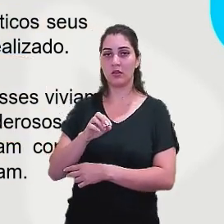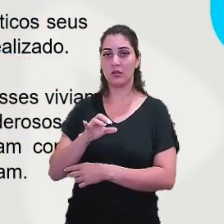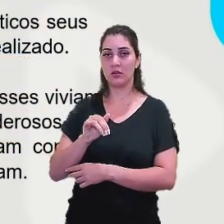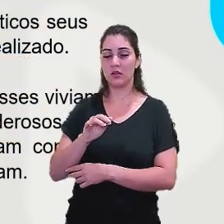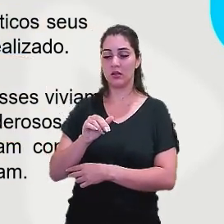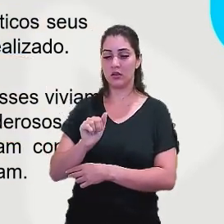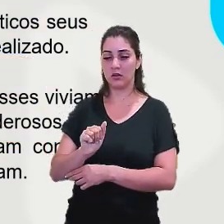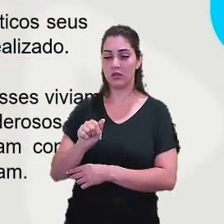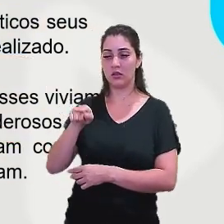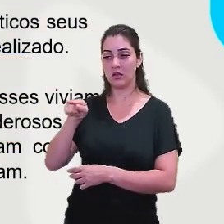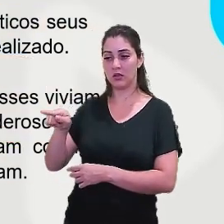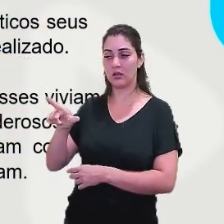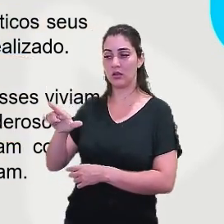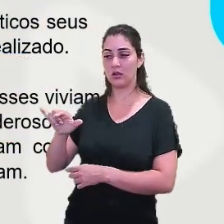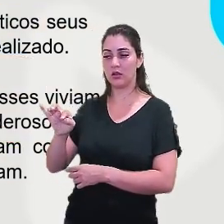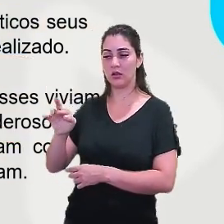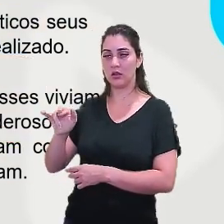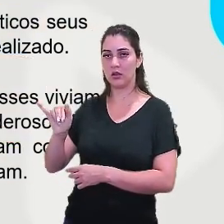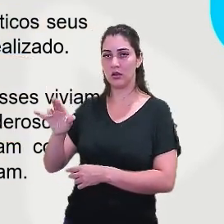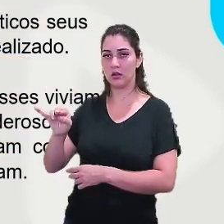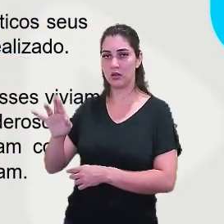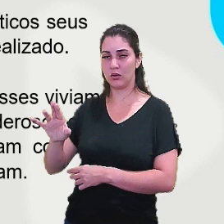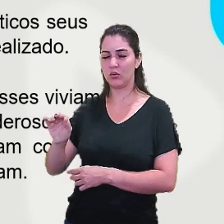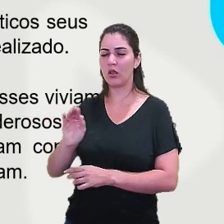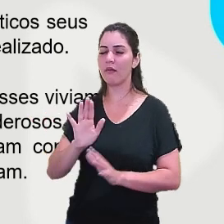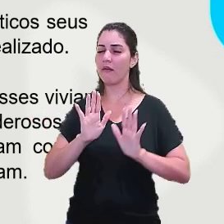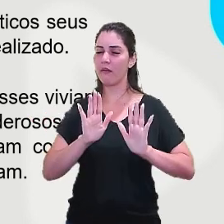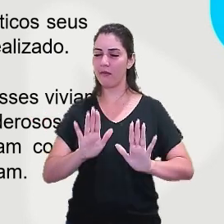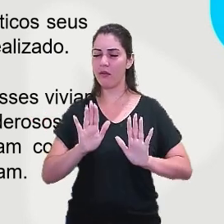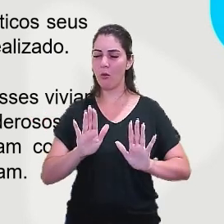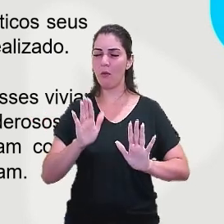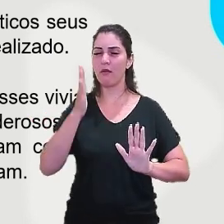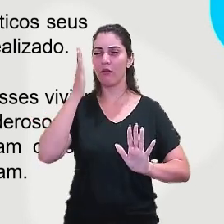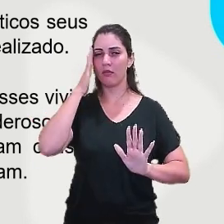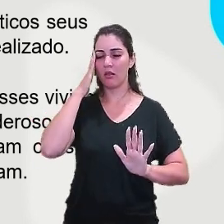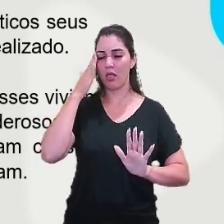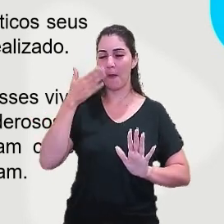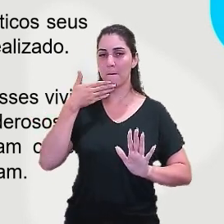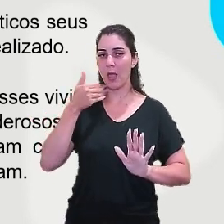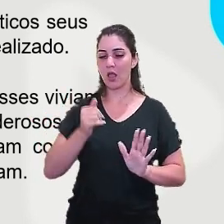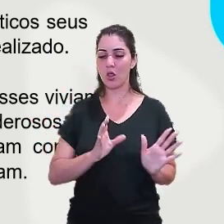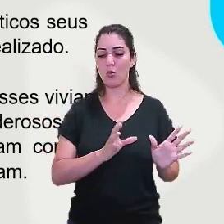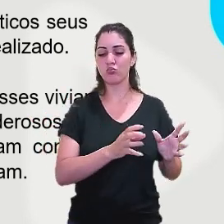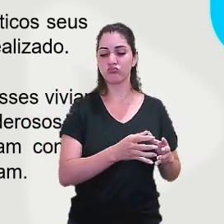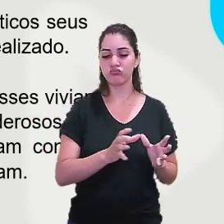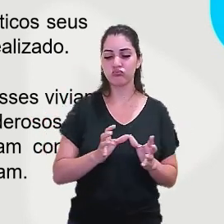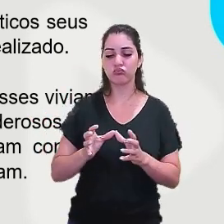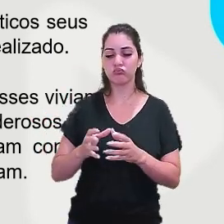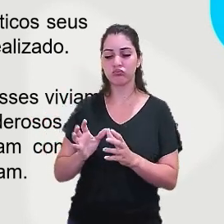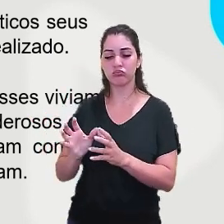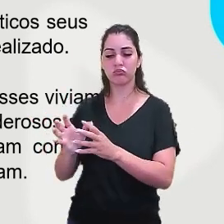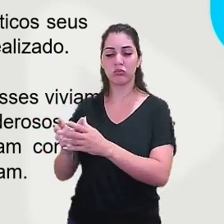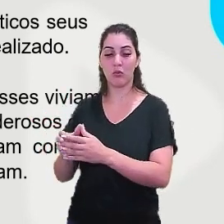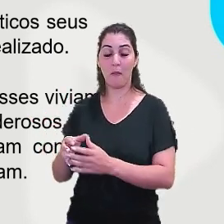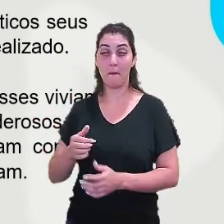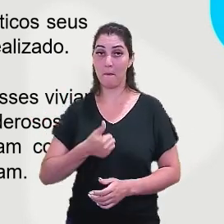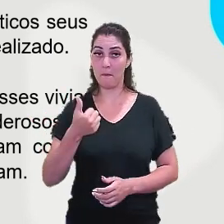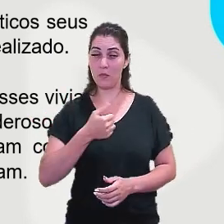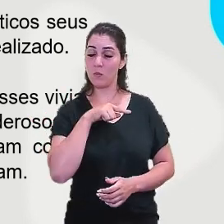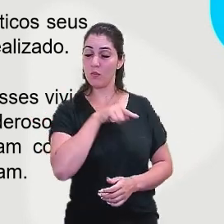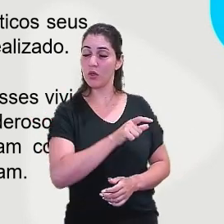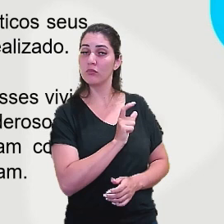e os da literatura. Calma, que vocês vão entender melhor esses grupos. Primeiro surgiu os